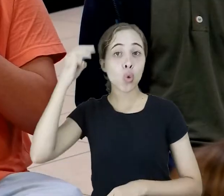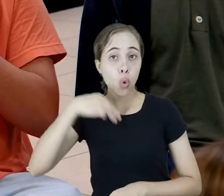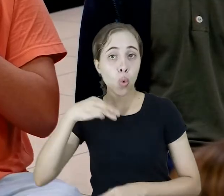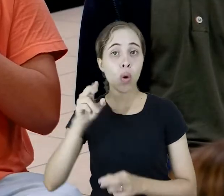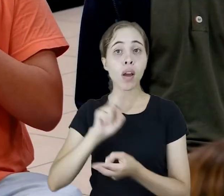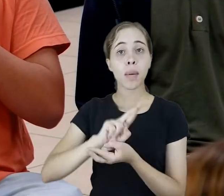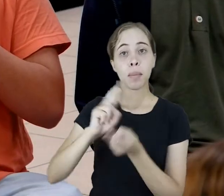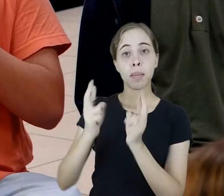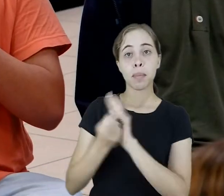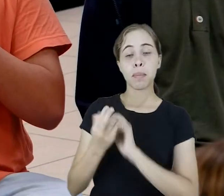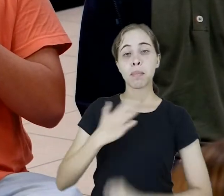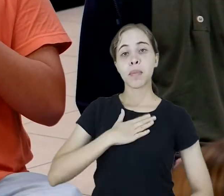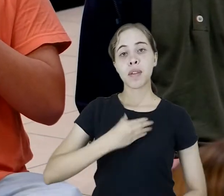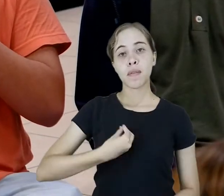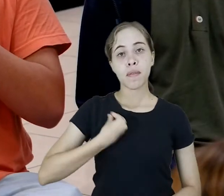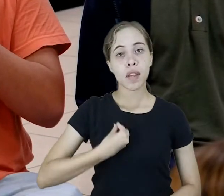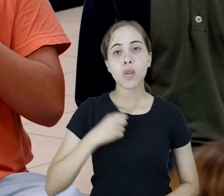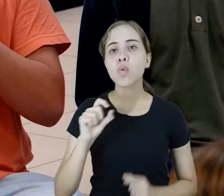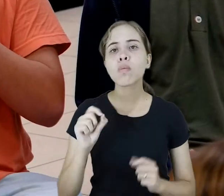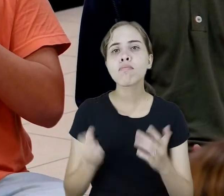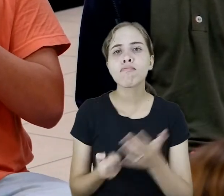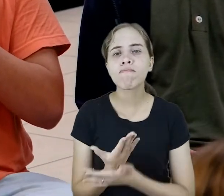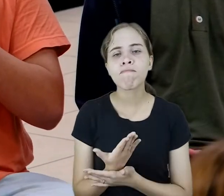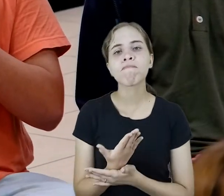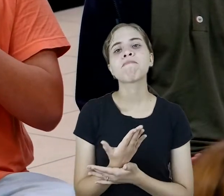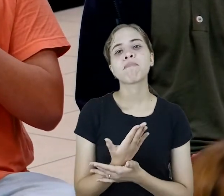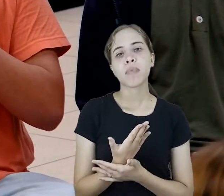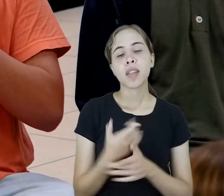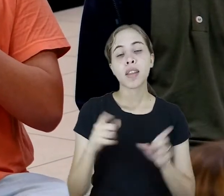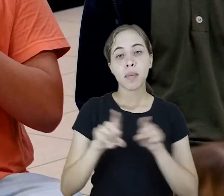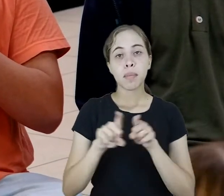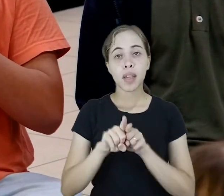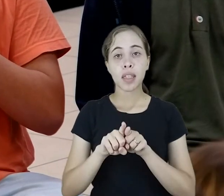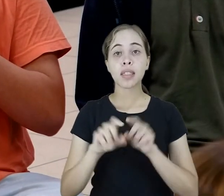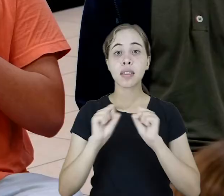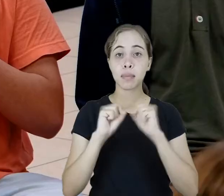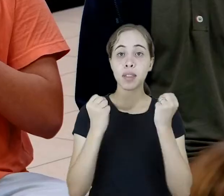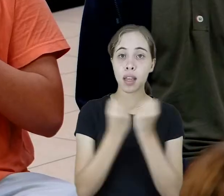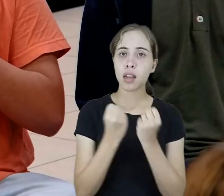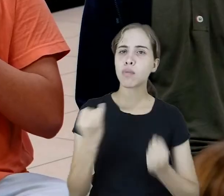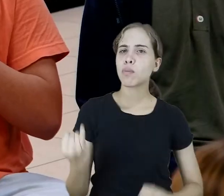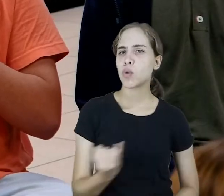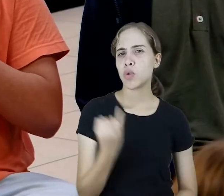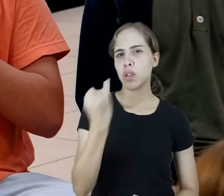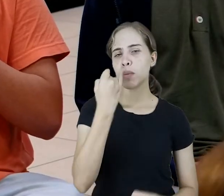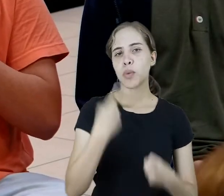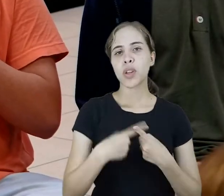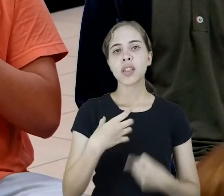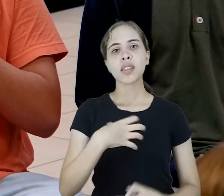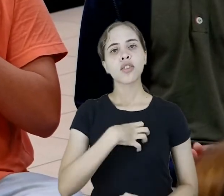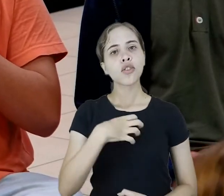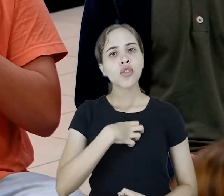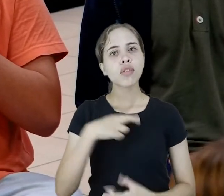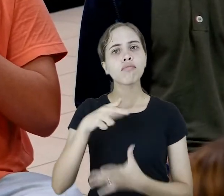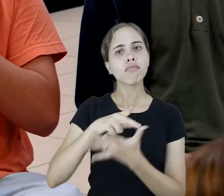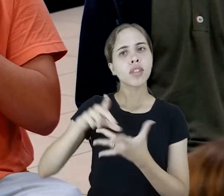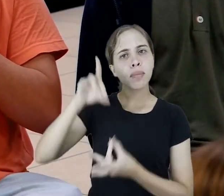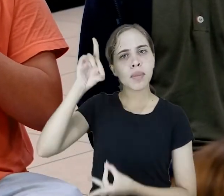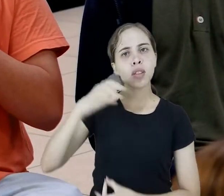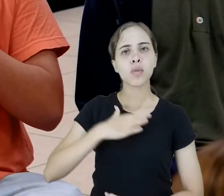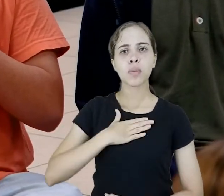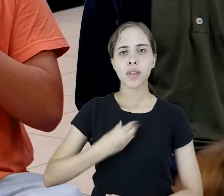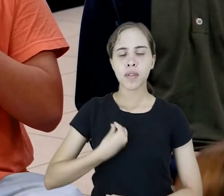vida. O seminário é muito importante, eu pude sentir o Espírito do Senhor na minha